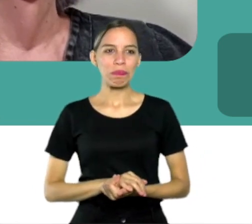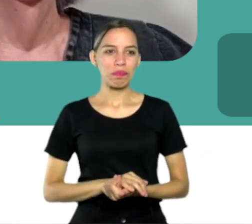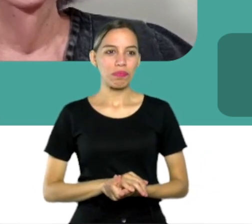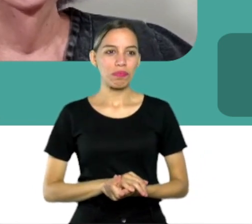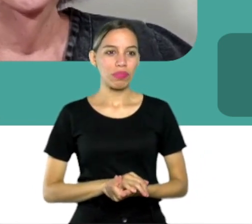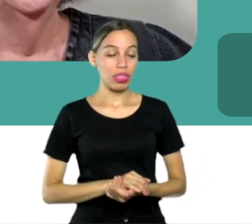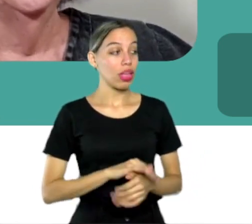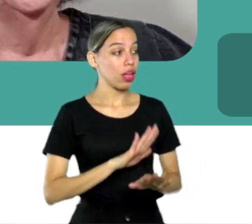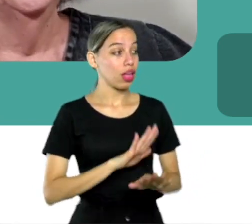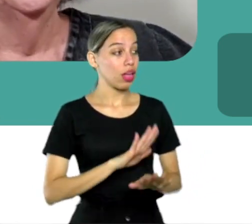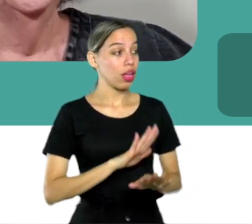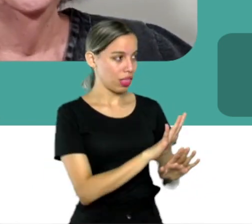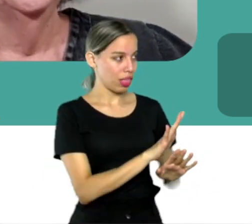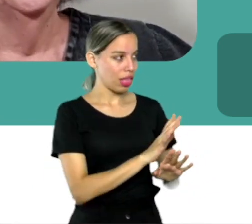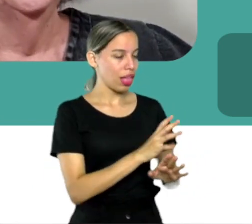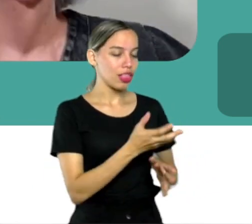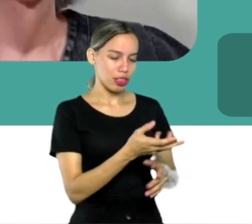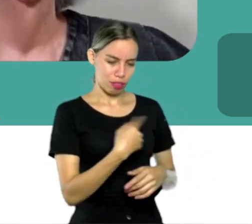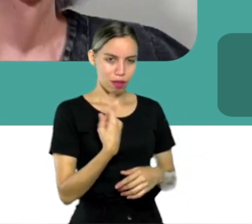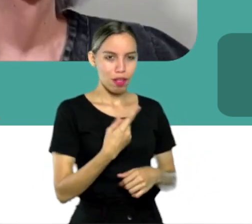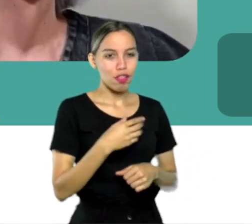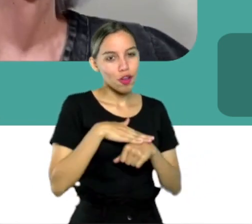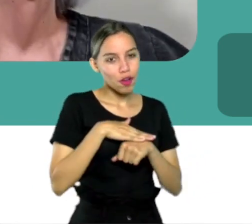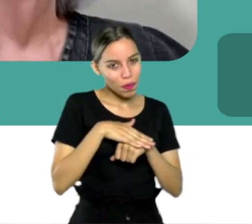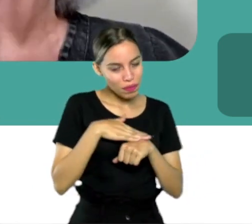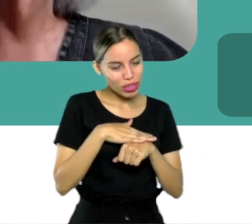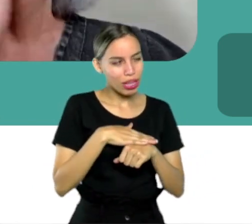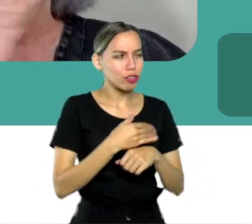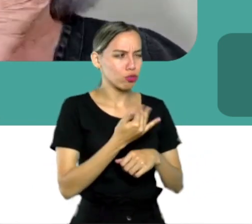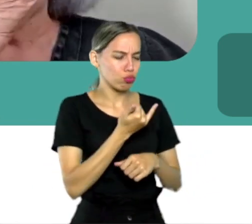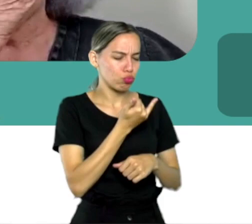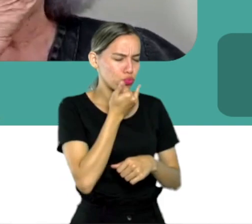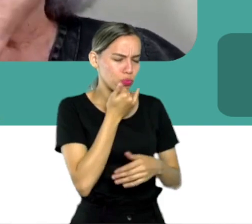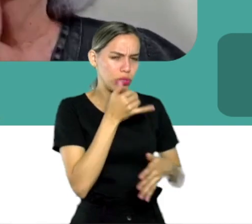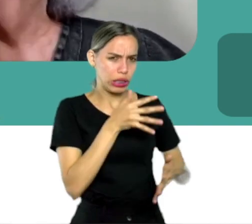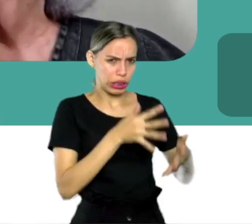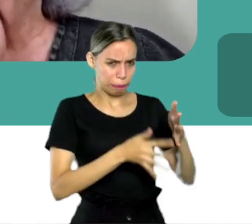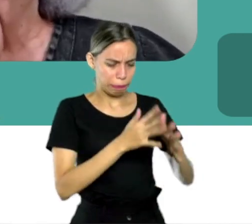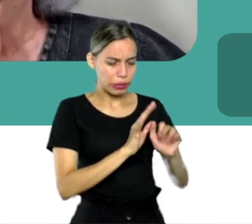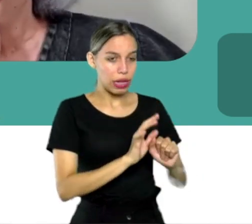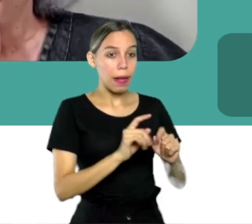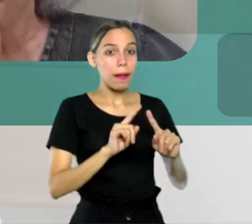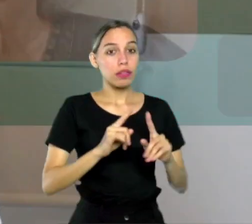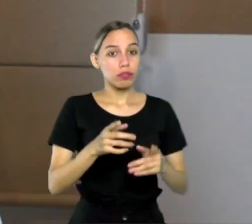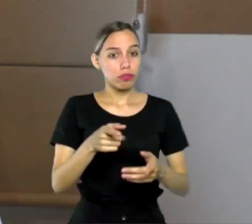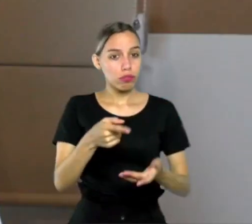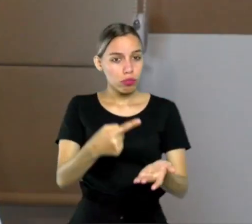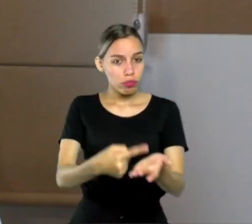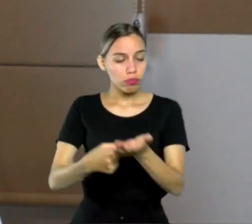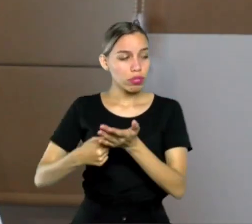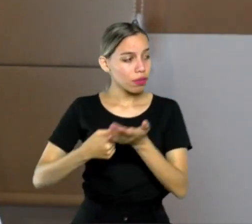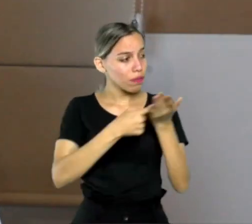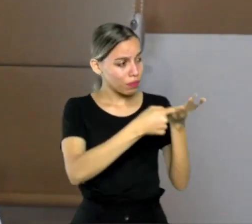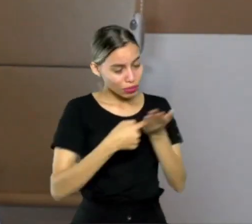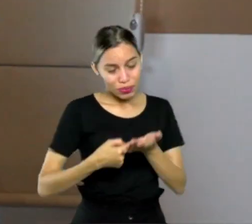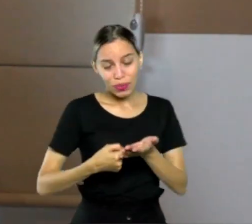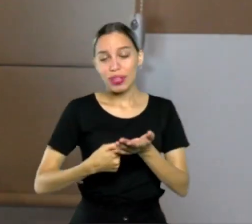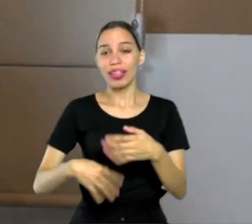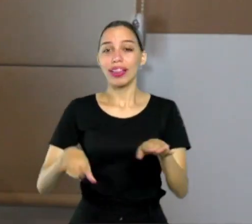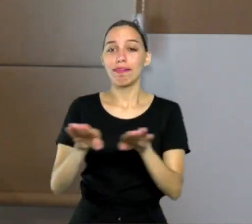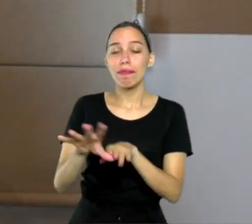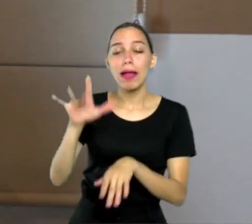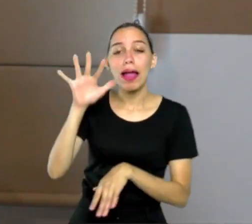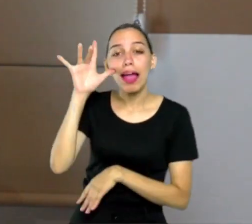pouco, eu quero te convidar, já te pedindo desculpas, e também a quem está nos vendo, para a gente assistir rapidamente um vídeo institucional do